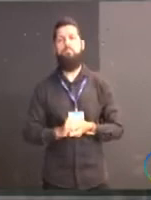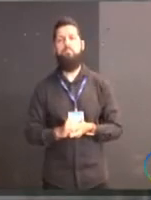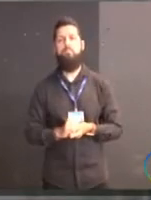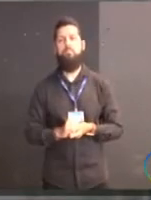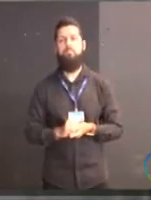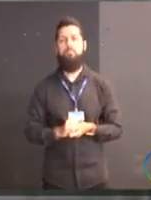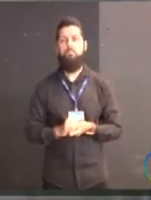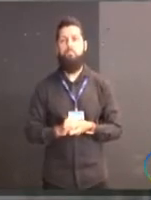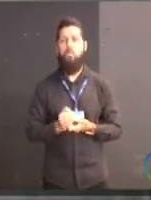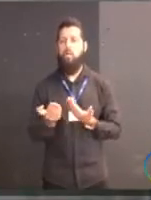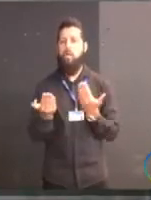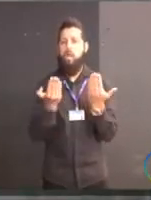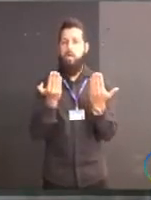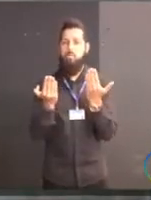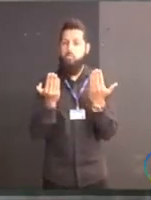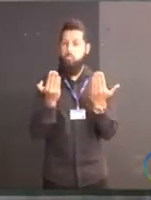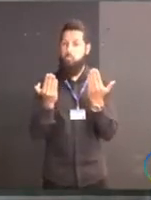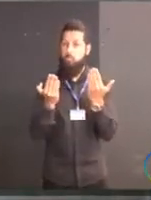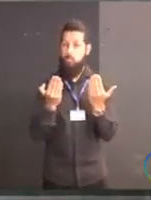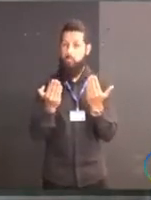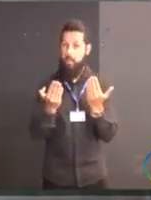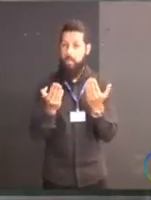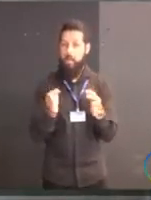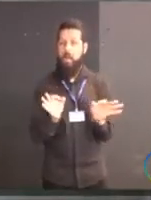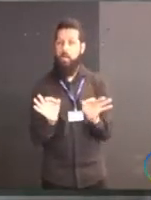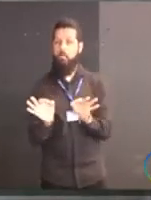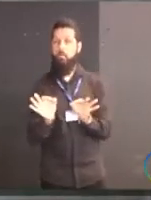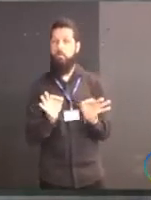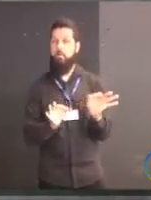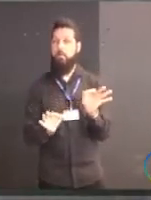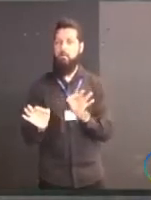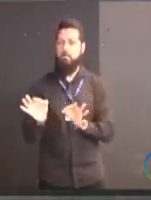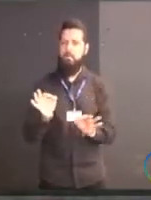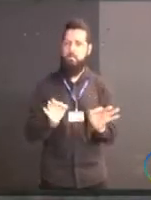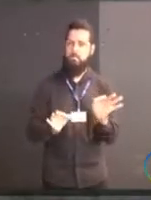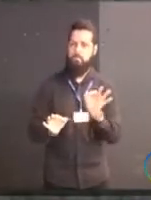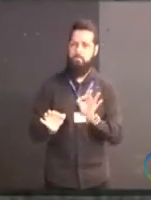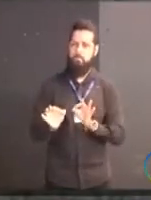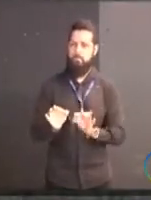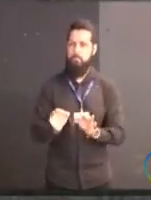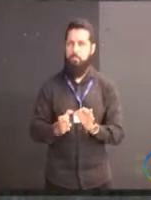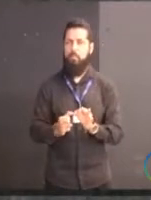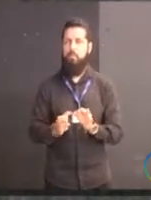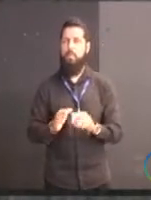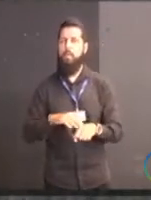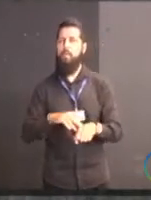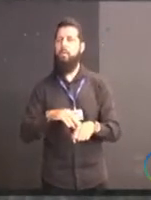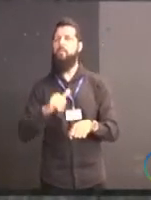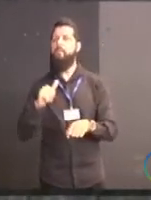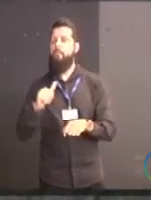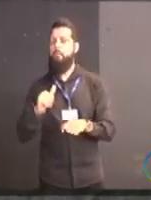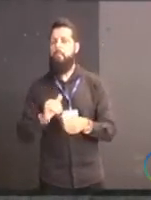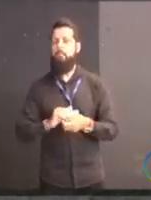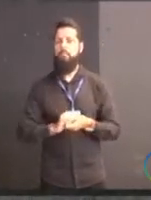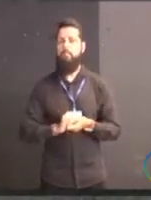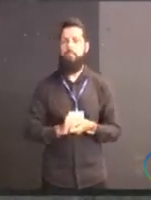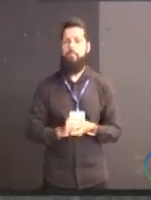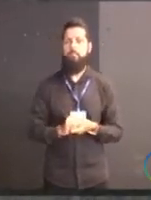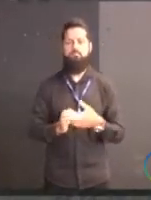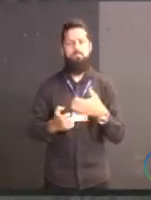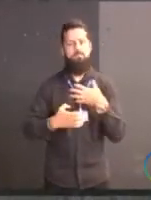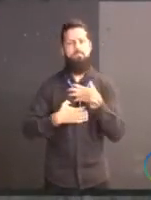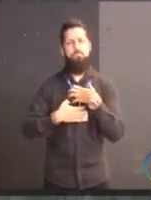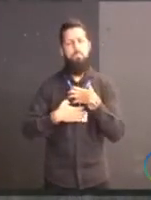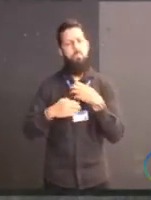provada materialmente, né? A revelação vem do lado de lá. Mas é alguma coisa que nós podemos sentir no Brasil, né? Podemos sentir no